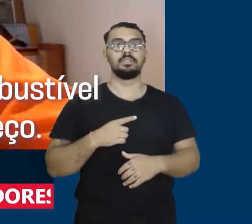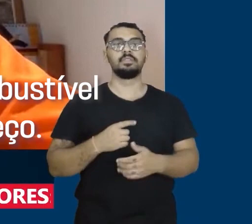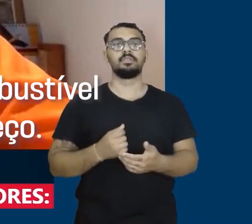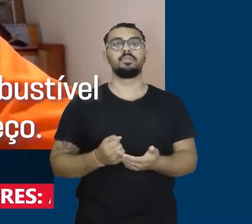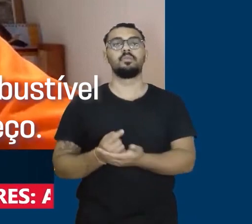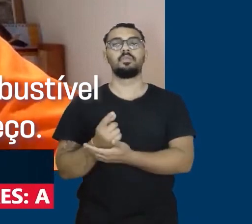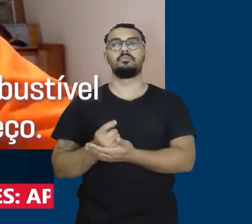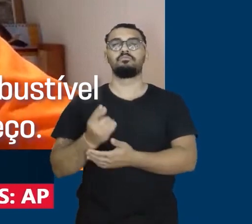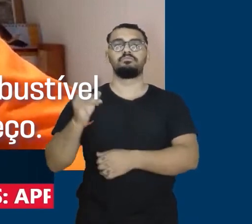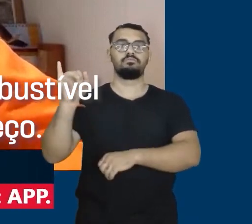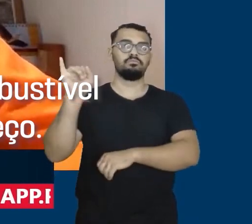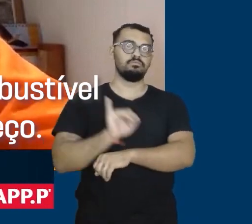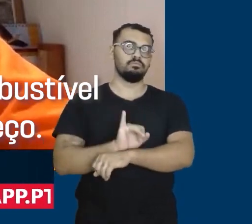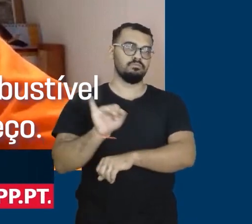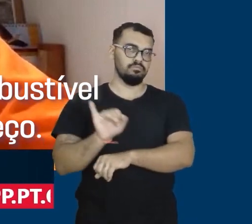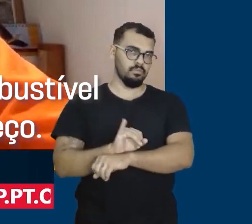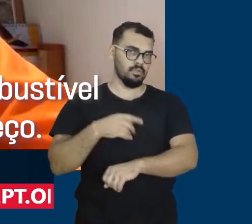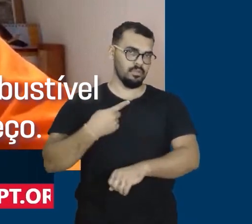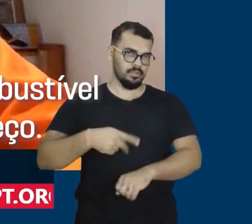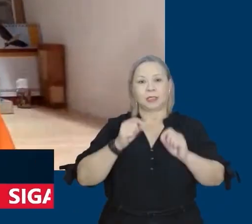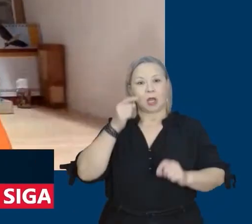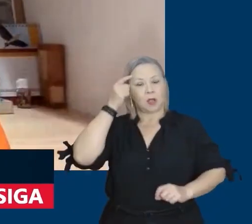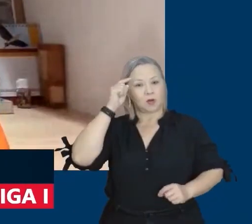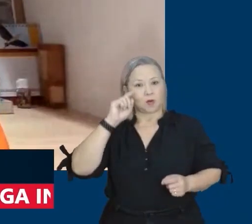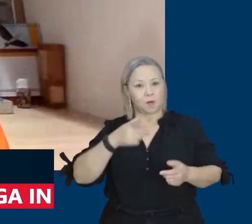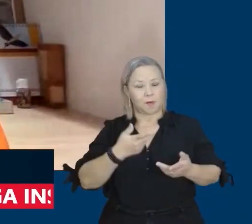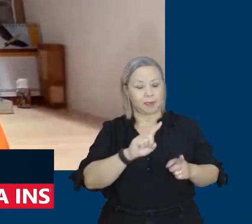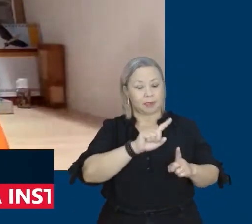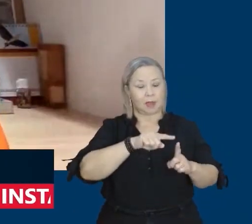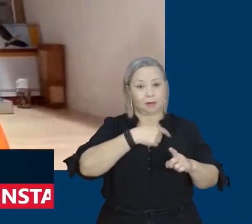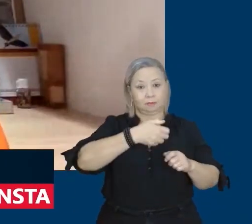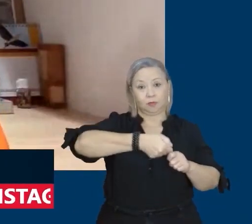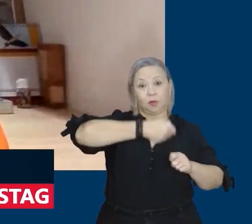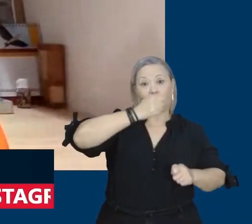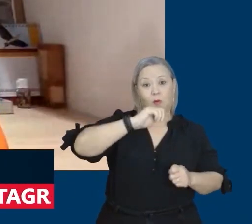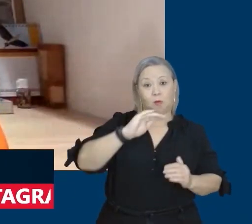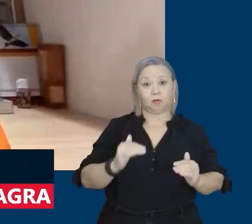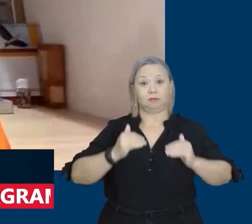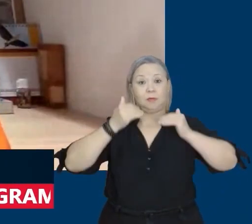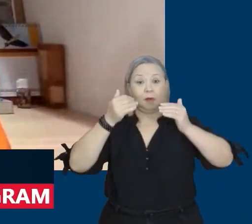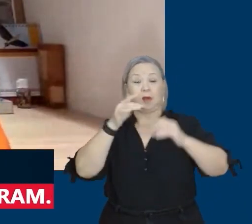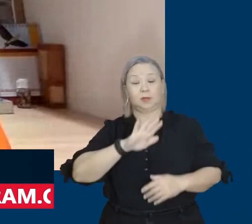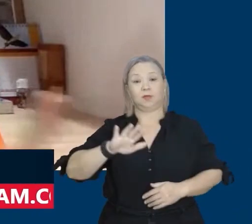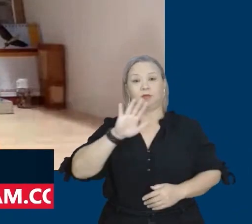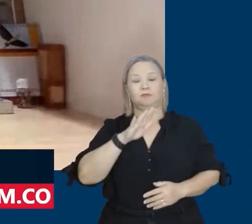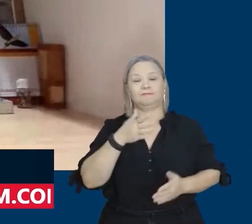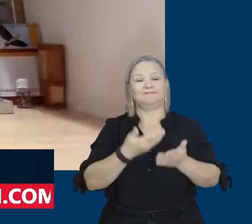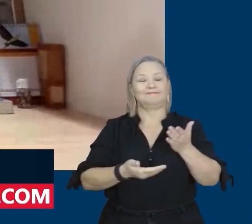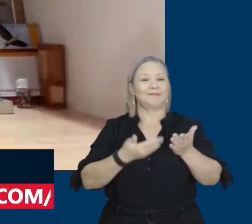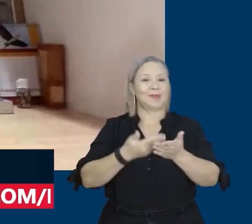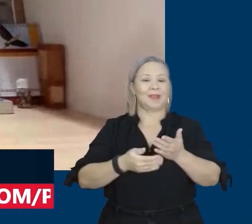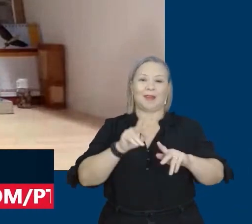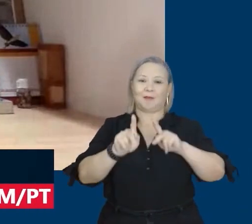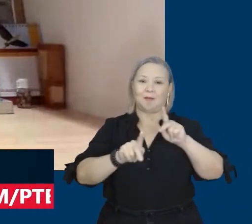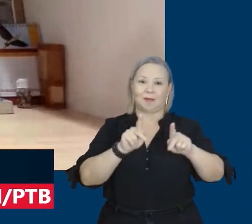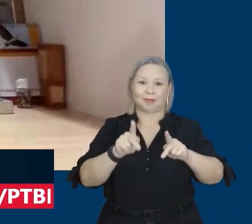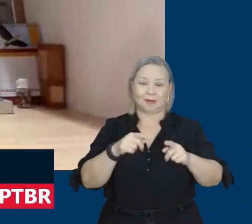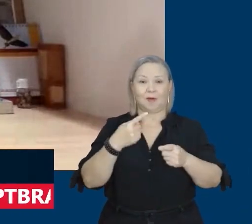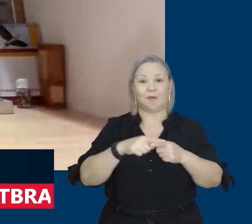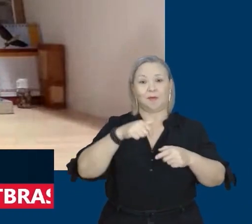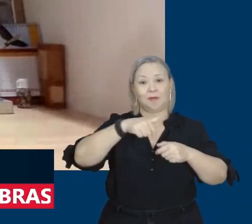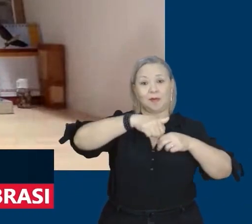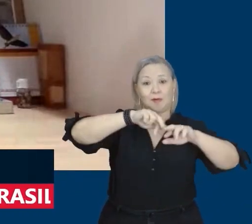estão trazendo esse combustível então colocando esse preço ele vai perder vai ser a população porque o combustível é o ponto inicial